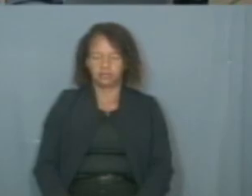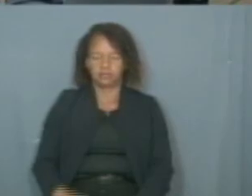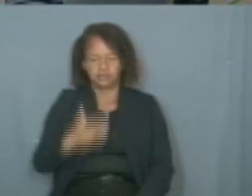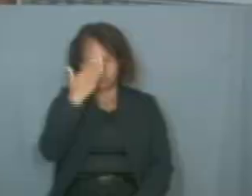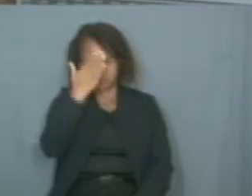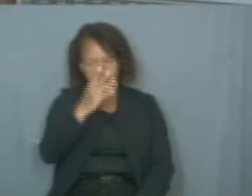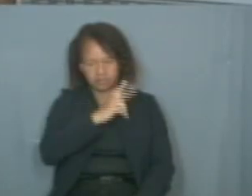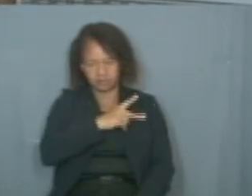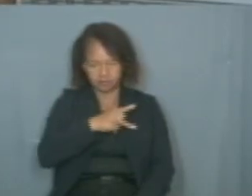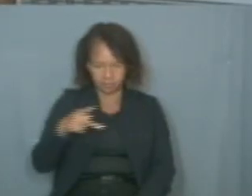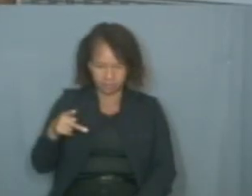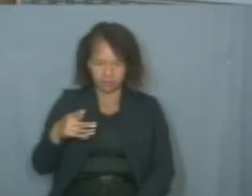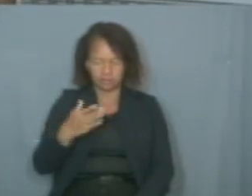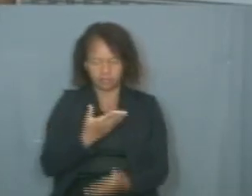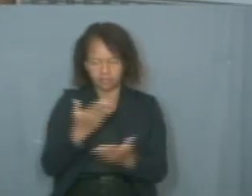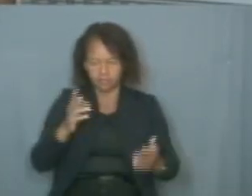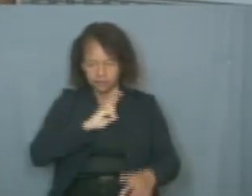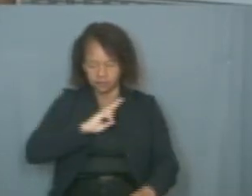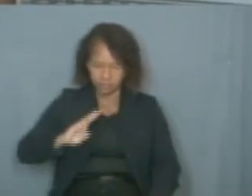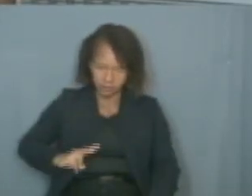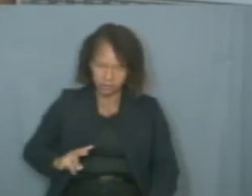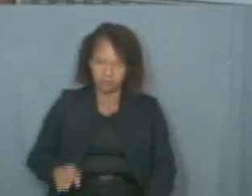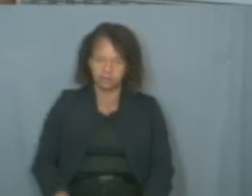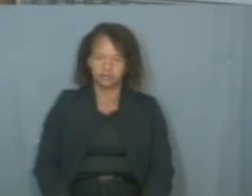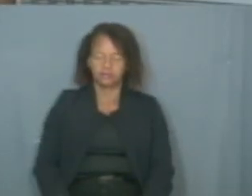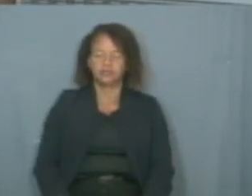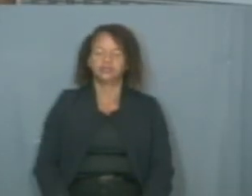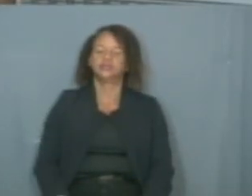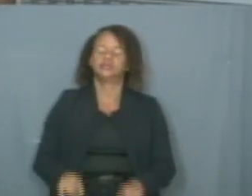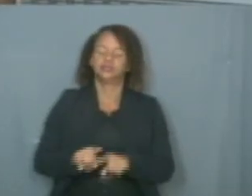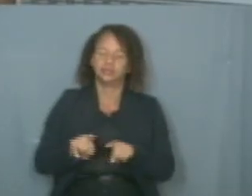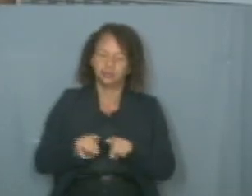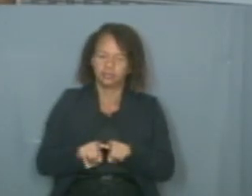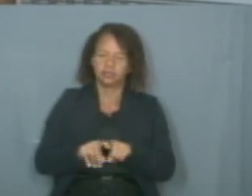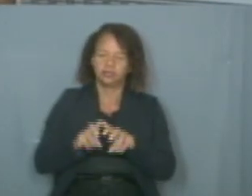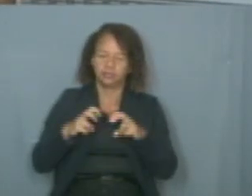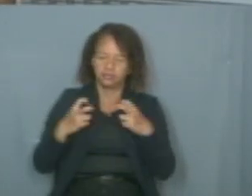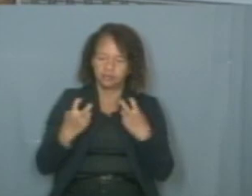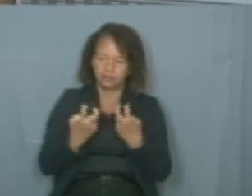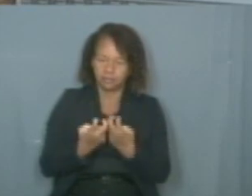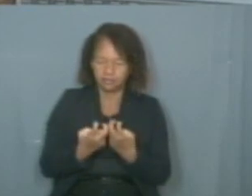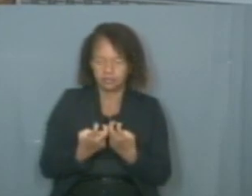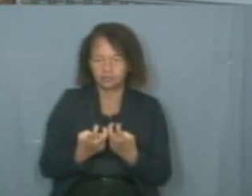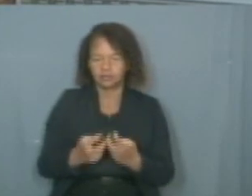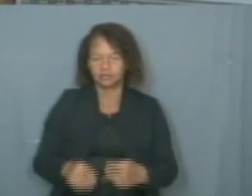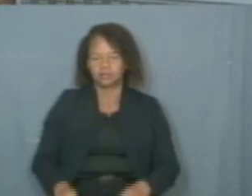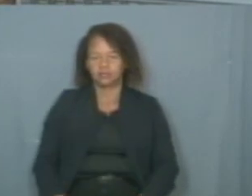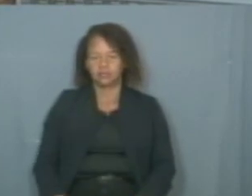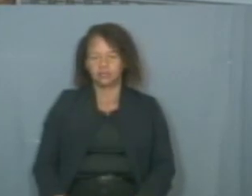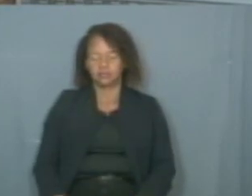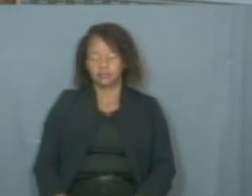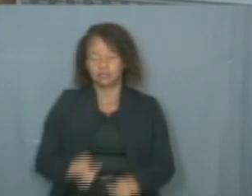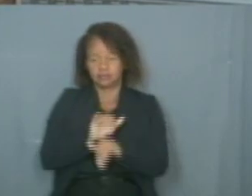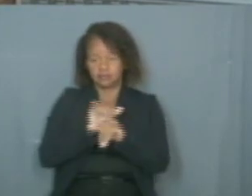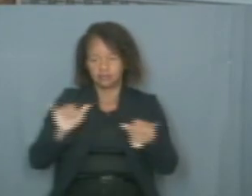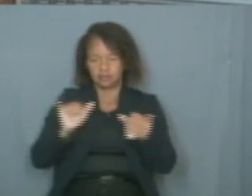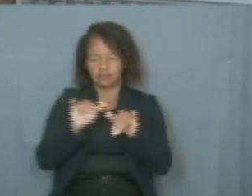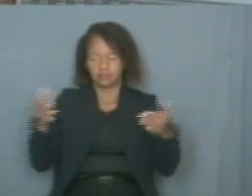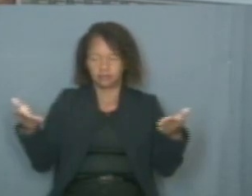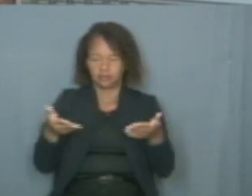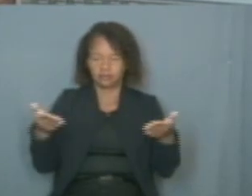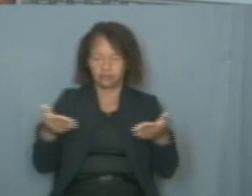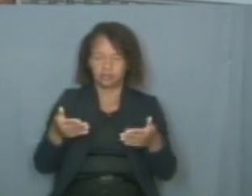Obrigada, presidente, vereadores e vereadoras dessa casa, o público que ainda está por aqui. O meu pronunciamento nesse